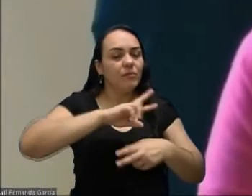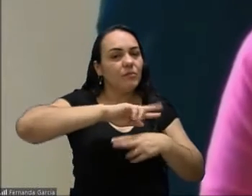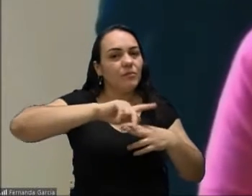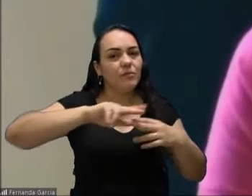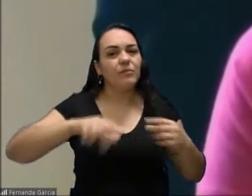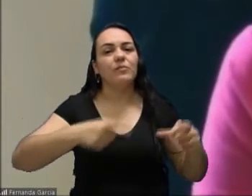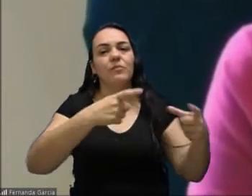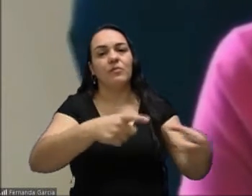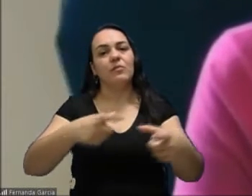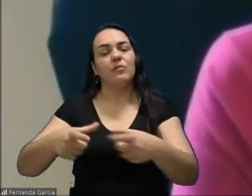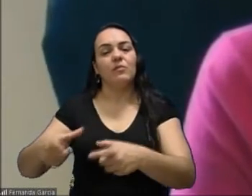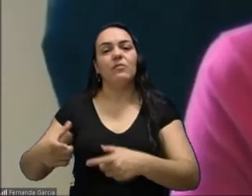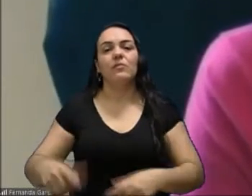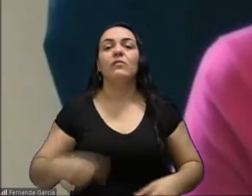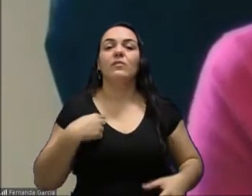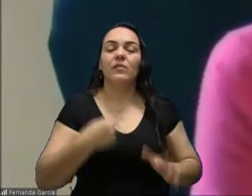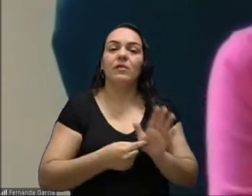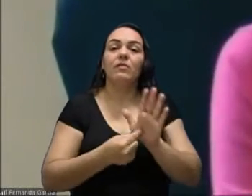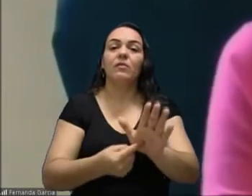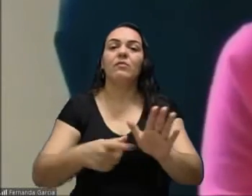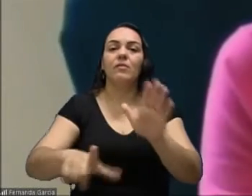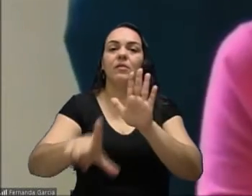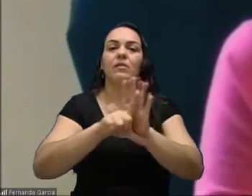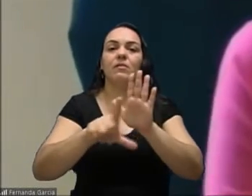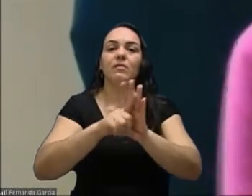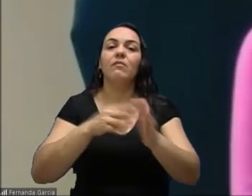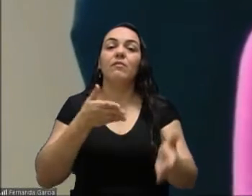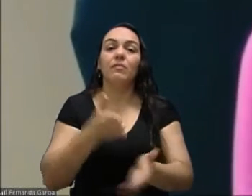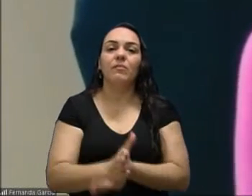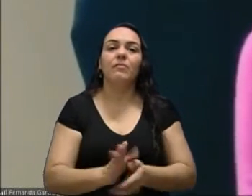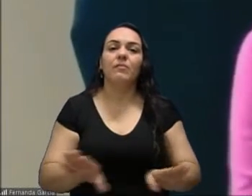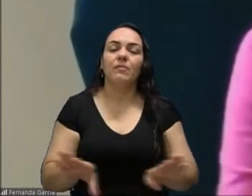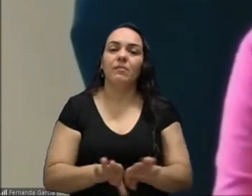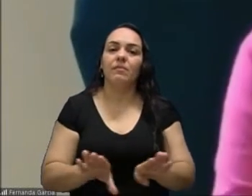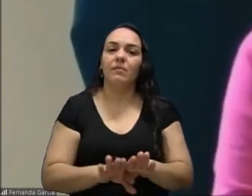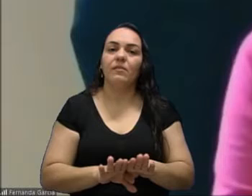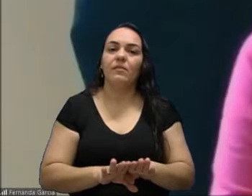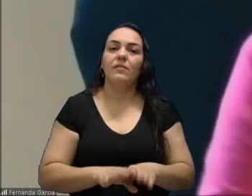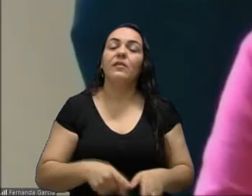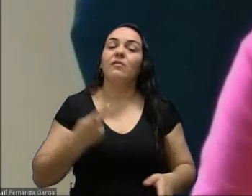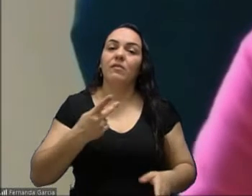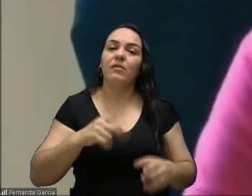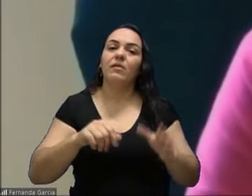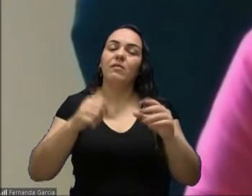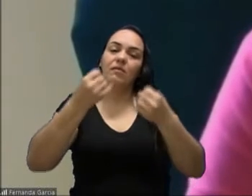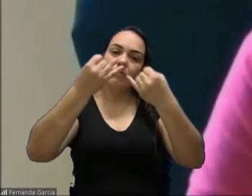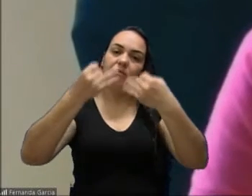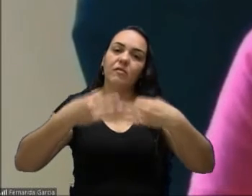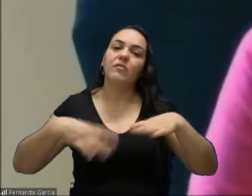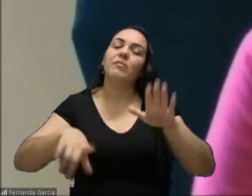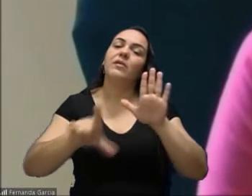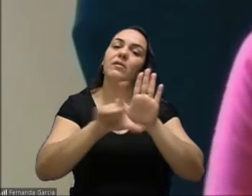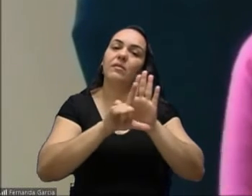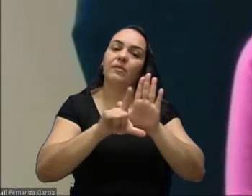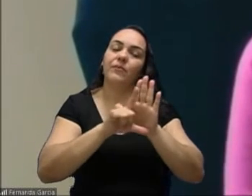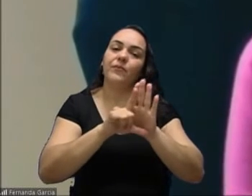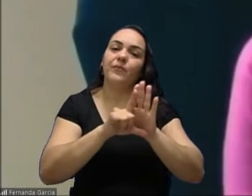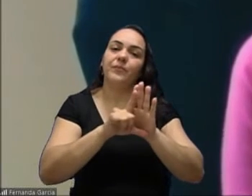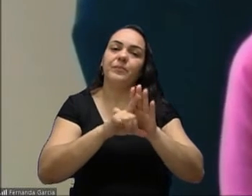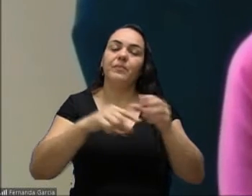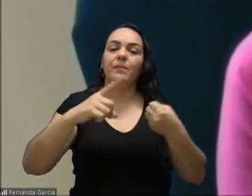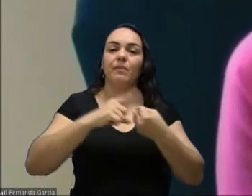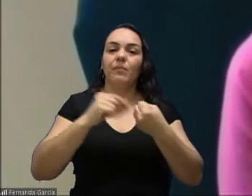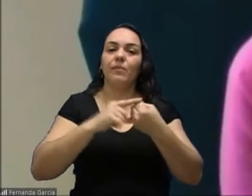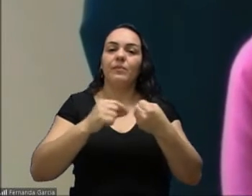e apresentamos a lei nessa Casa, foi aprovada para... E o que diz a lei? Ela diz aí no seu